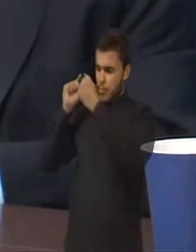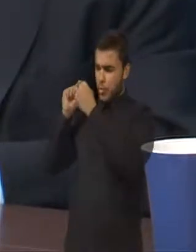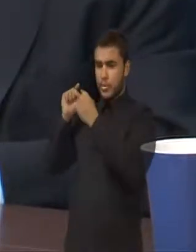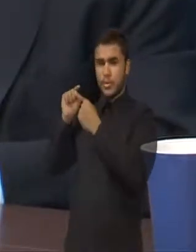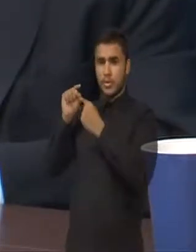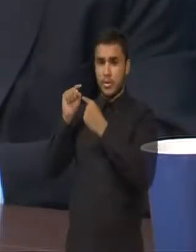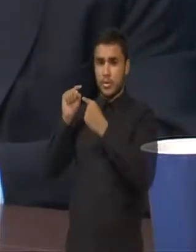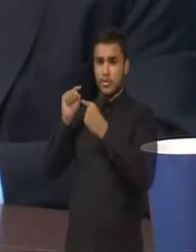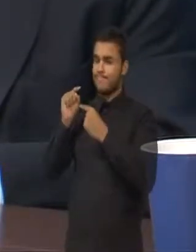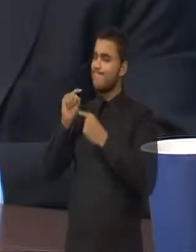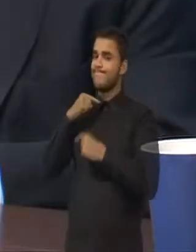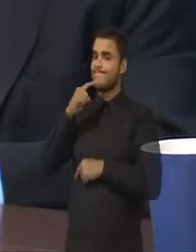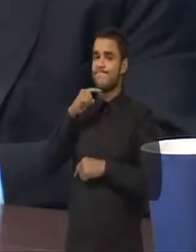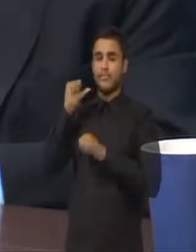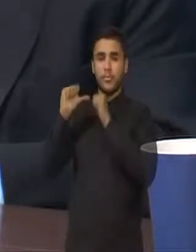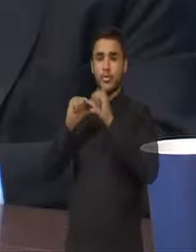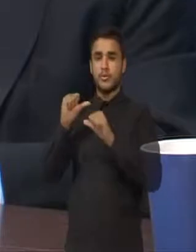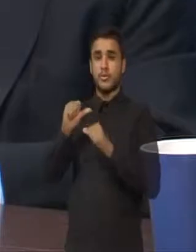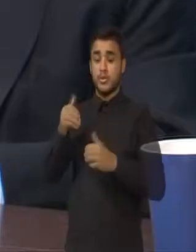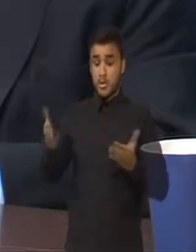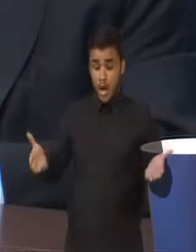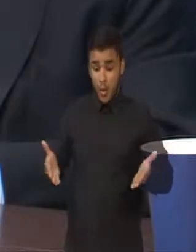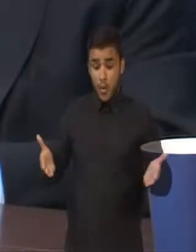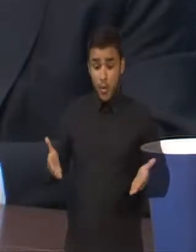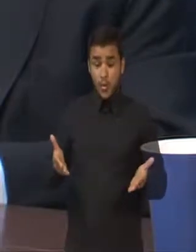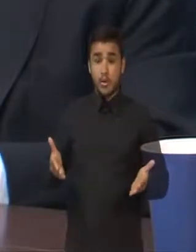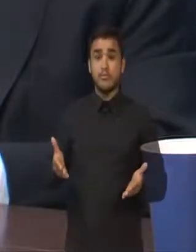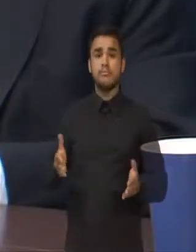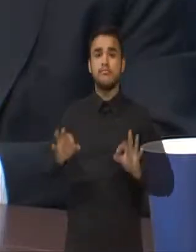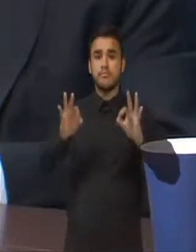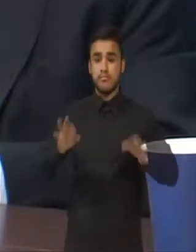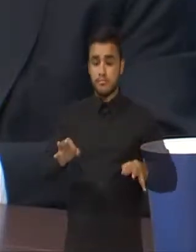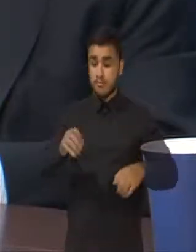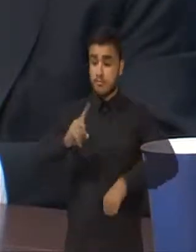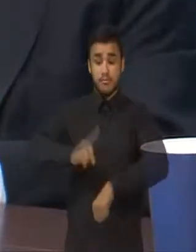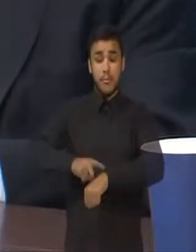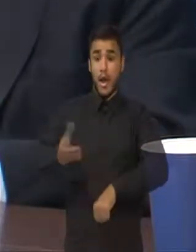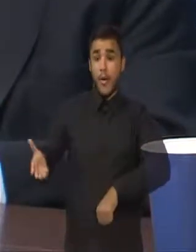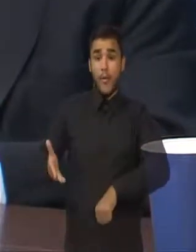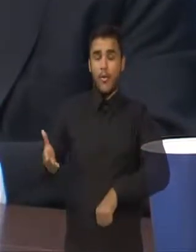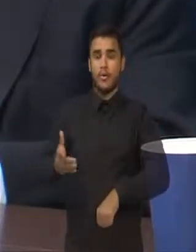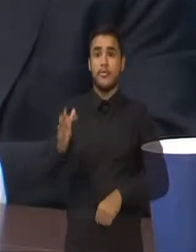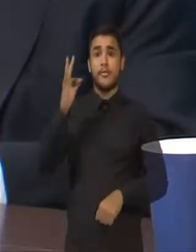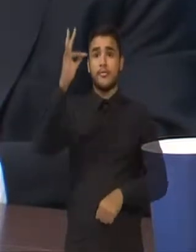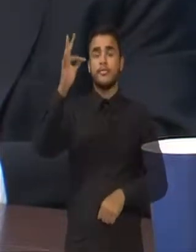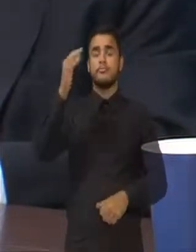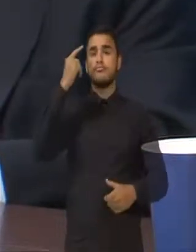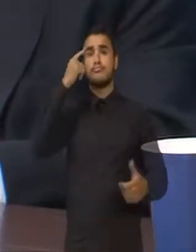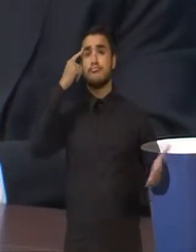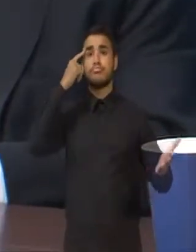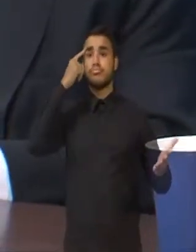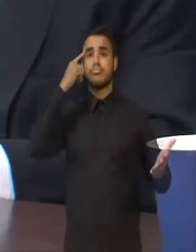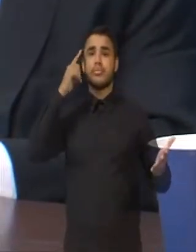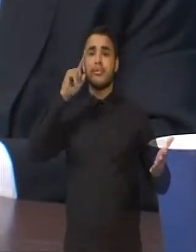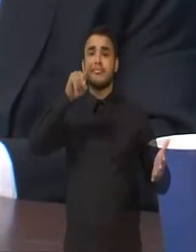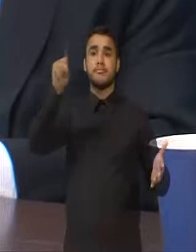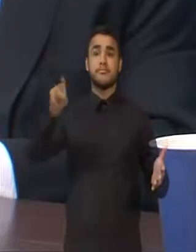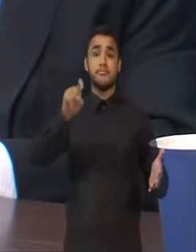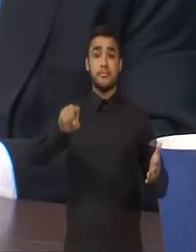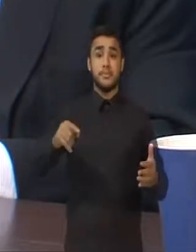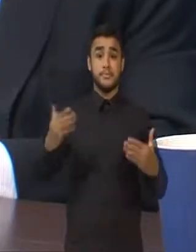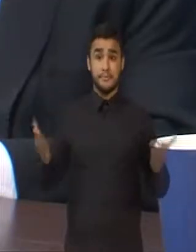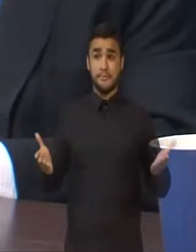o presente é fugidio e o futuro é imprevisível. Então, vamos enfrentar um